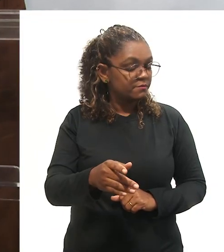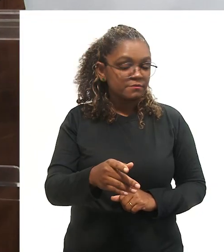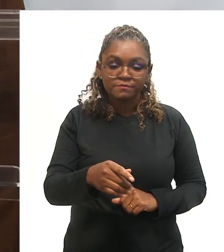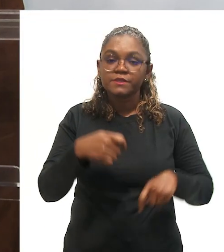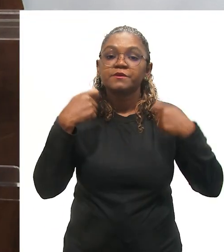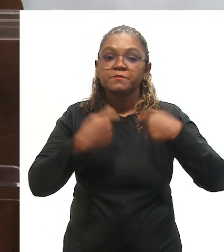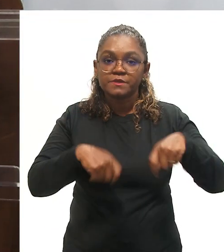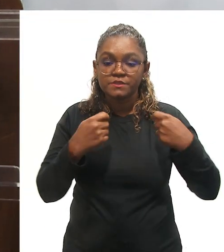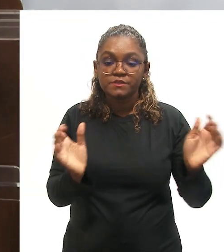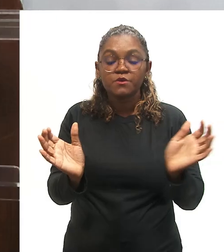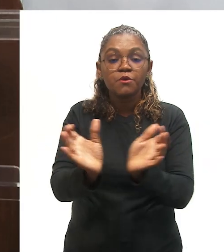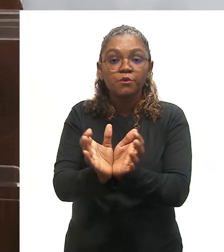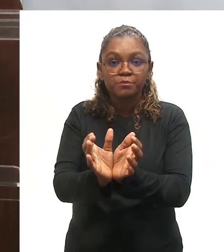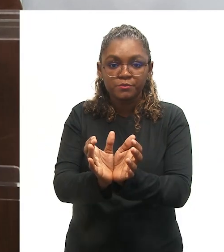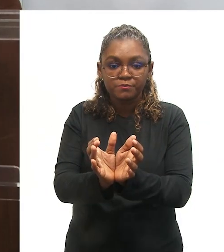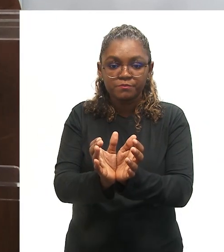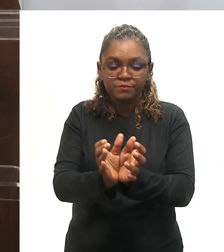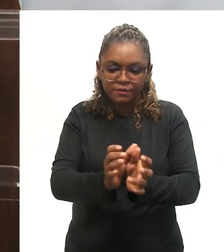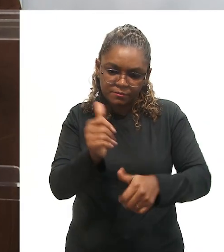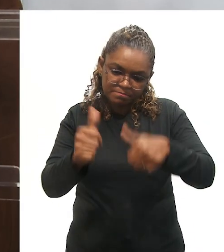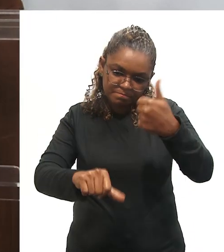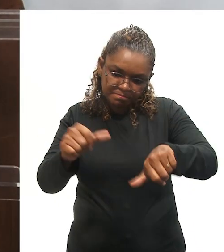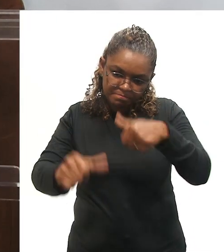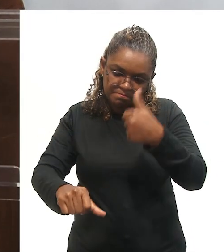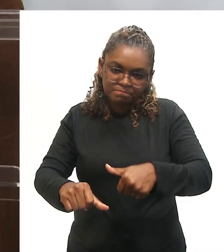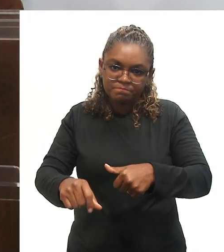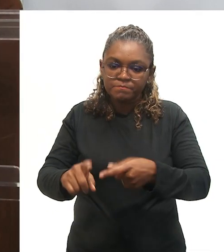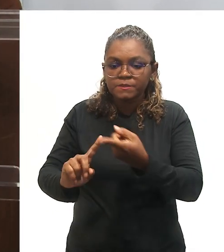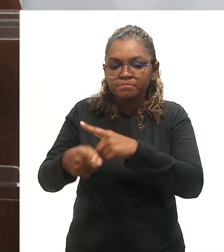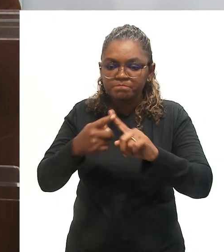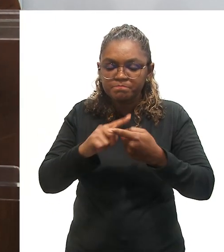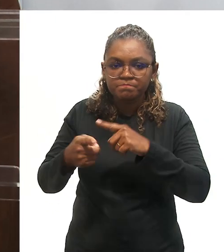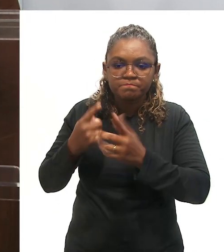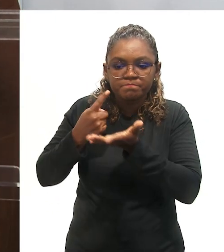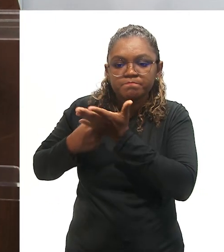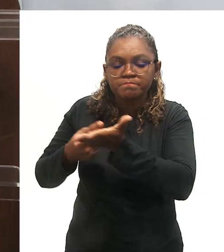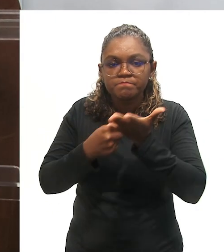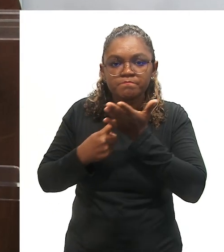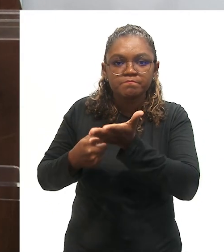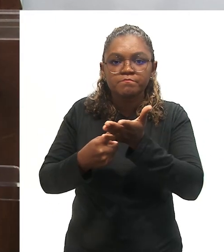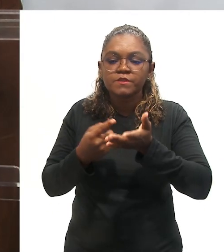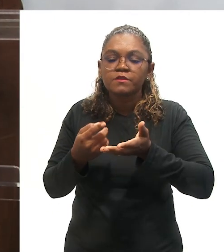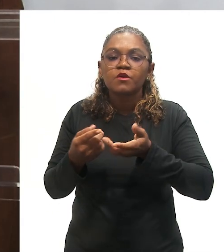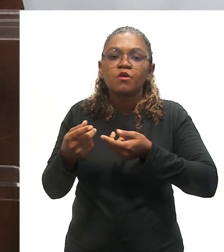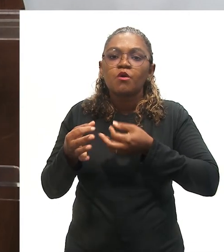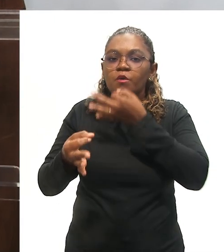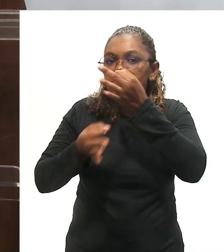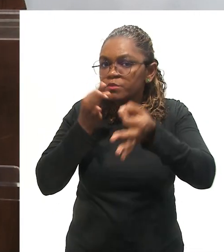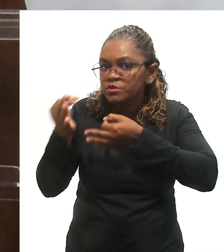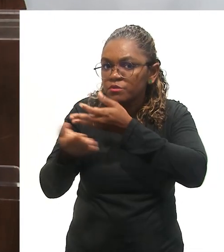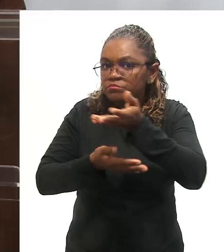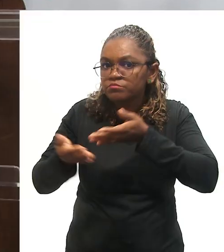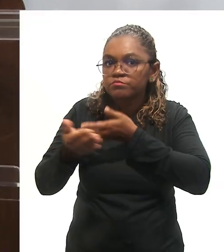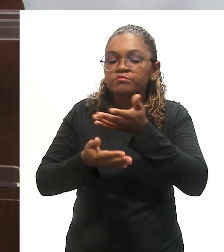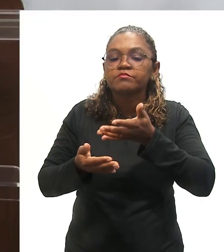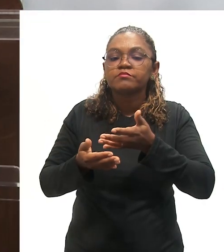multidisciplinar que vai verificar se pode ou não. Por isso que as aspirações de